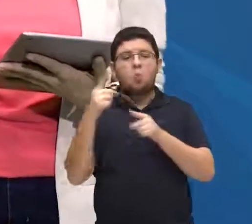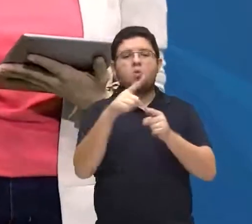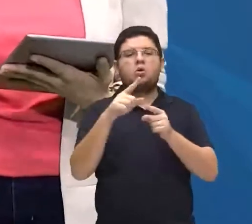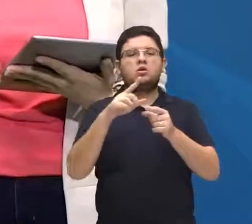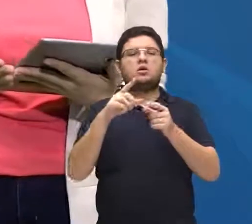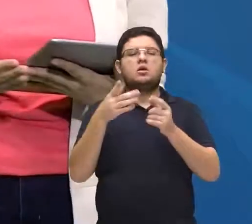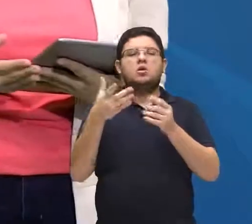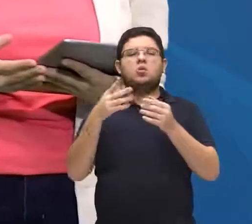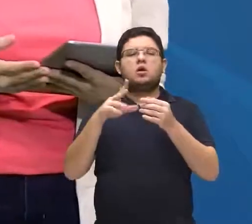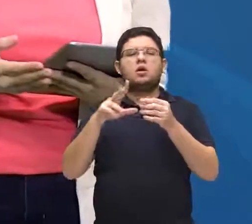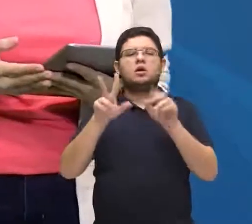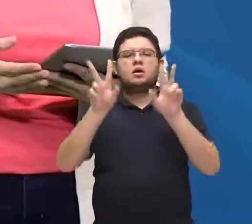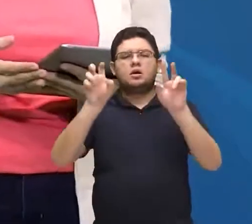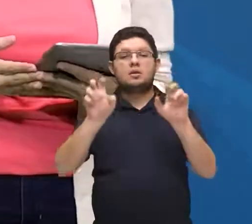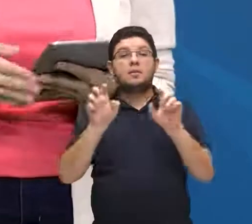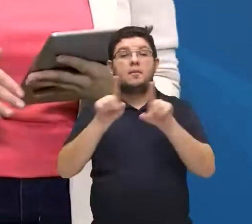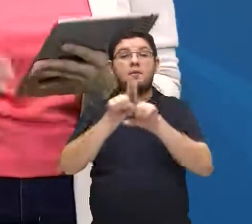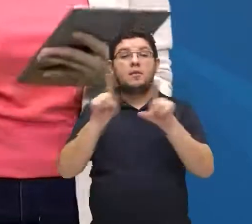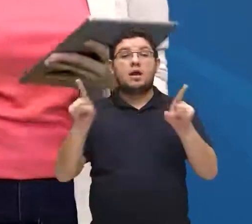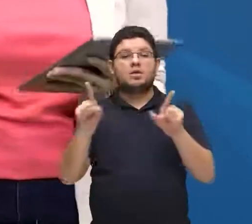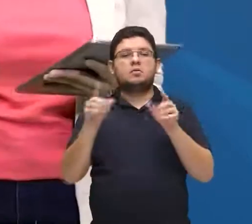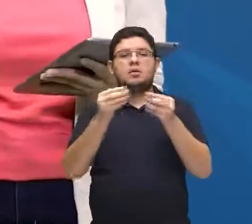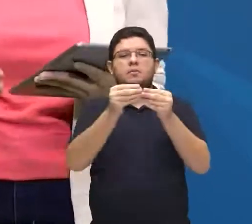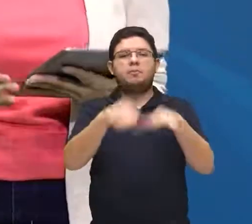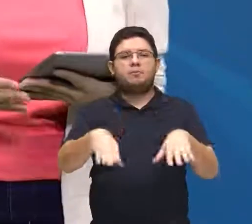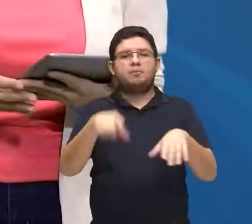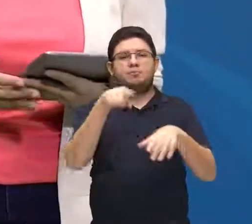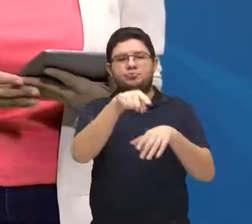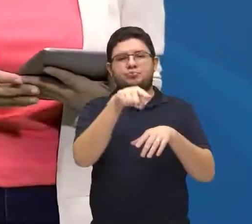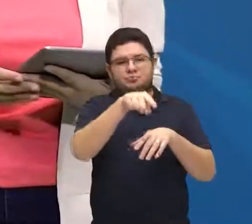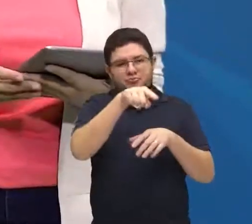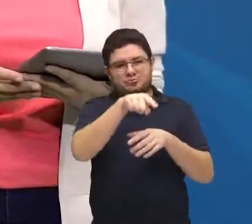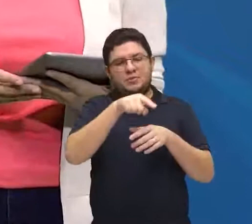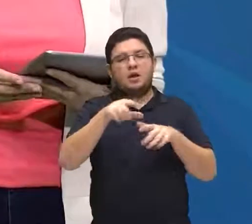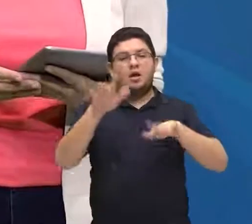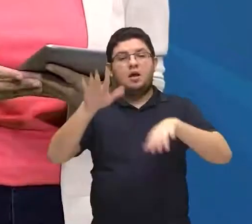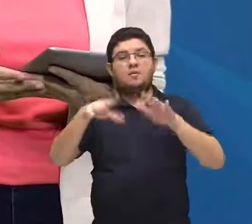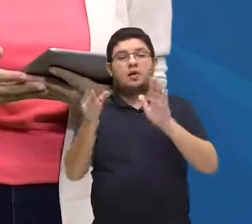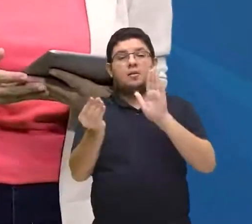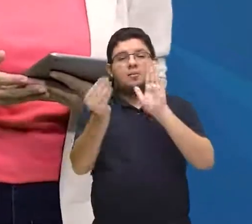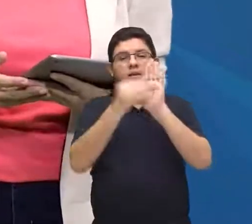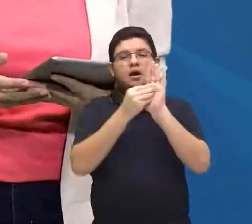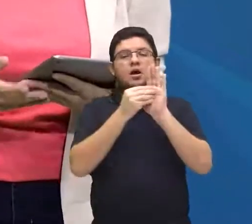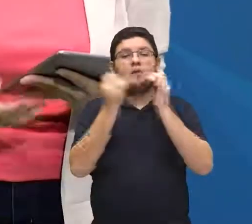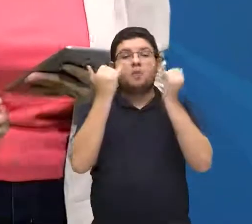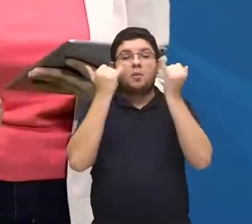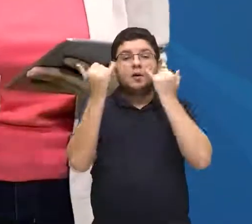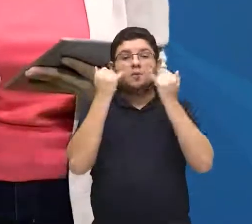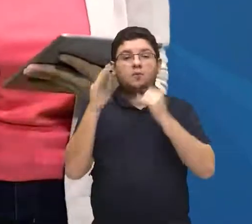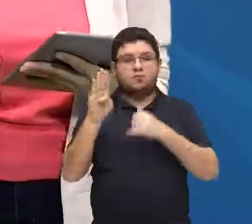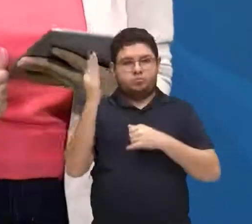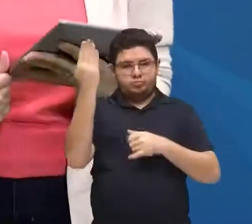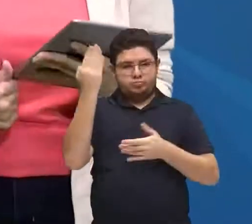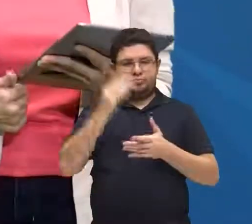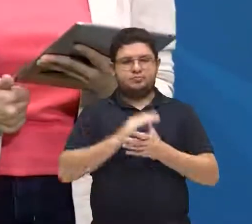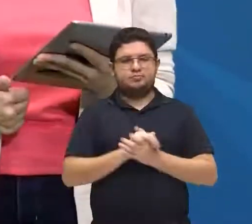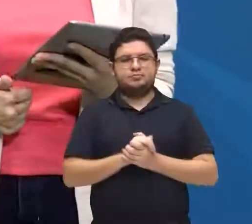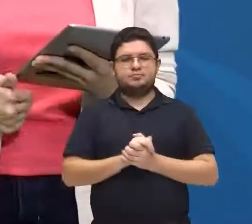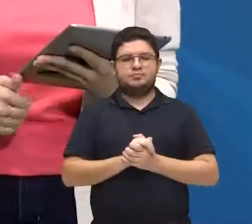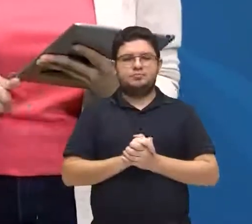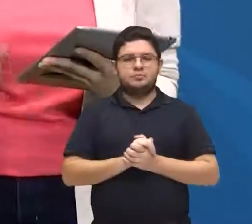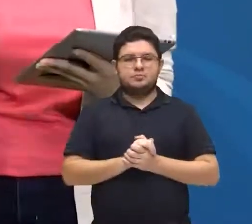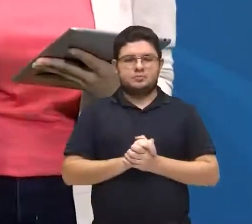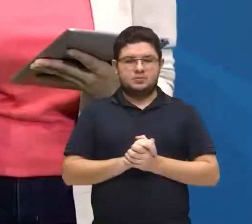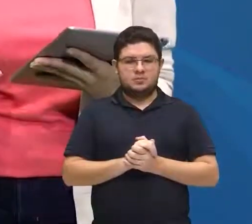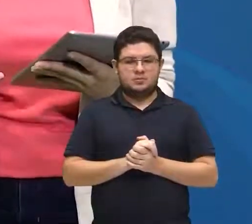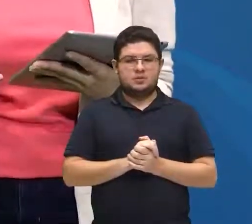sendo prejudicadas porque acaba sendo veiculado uma informação falsa relacionada a ela, né? E ninguém está